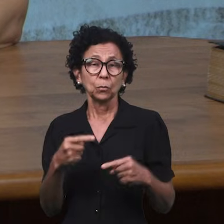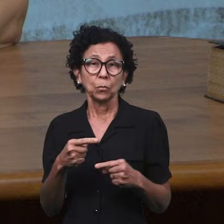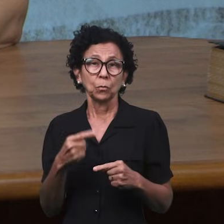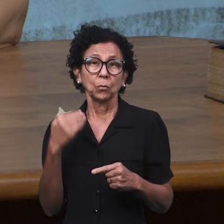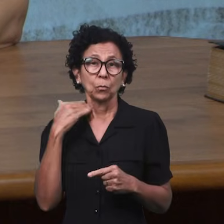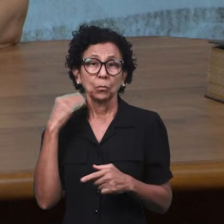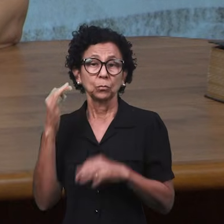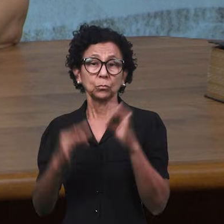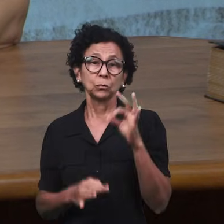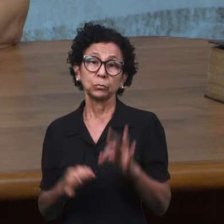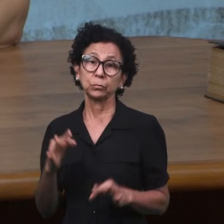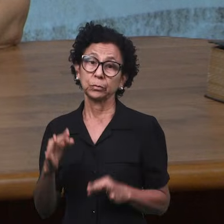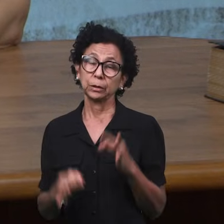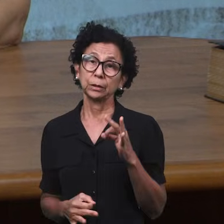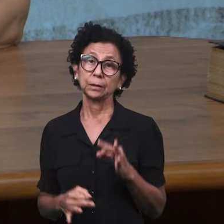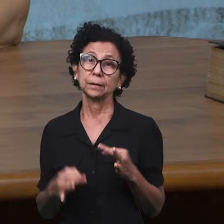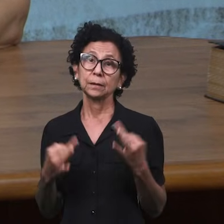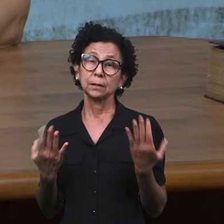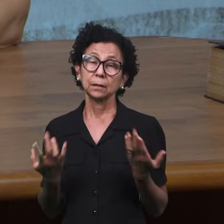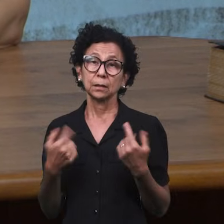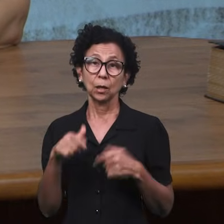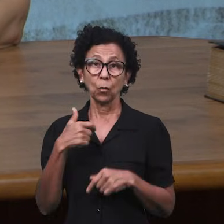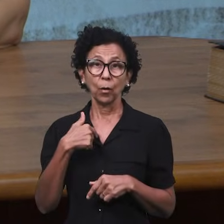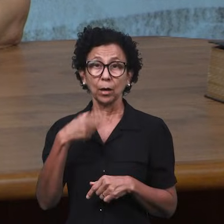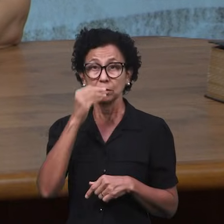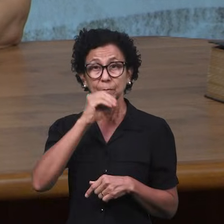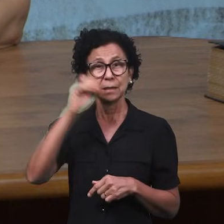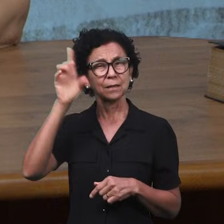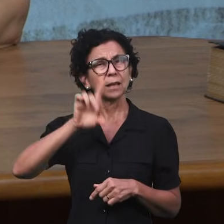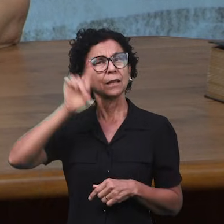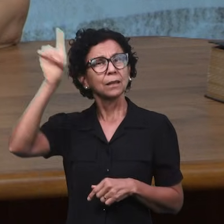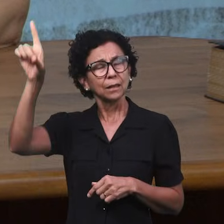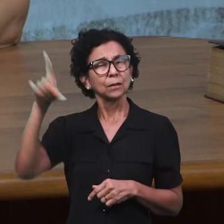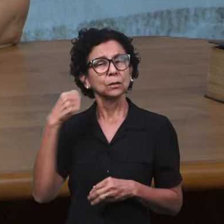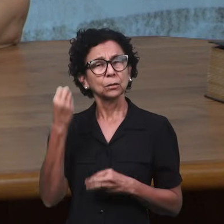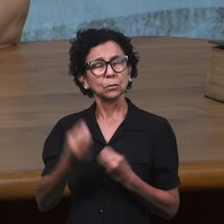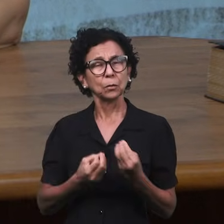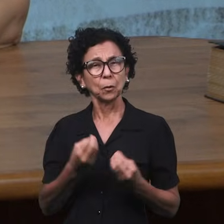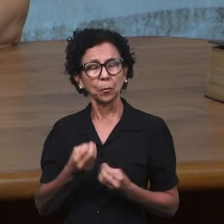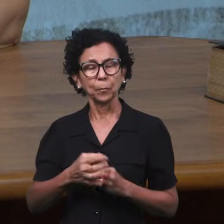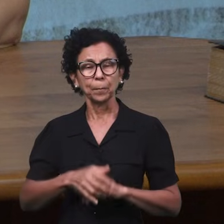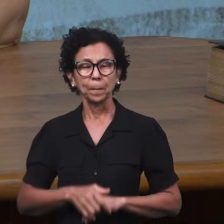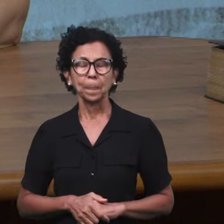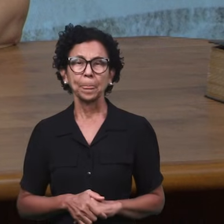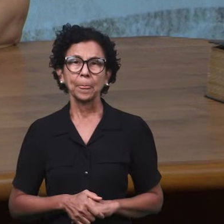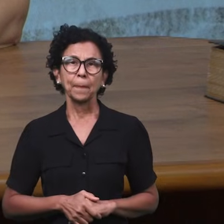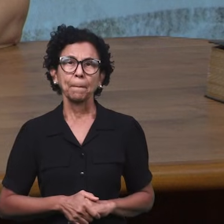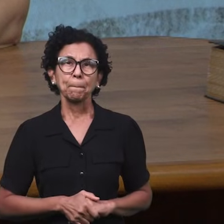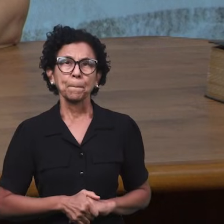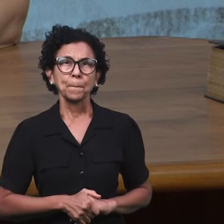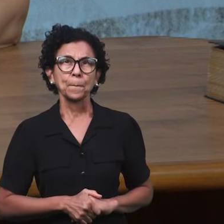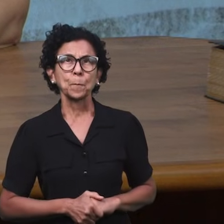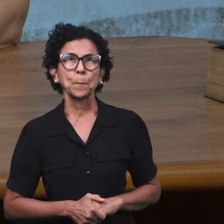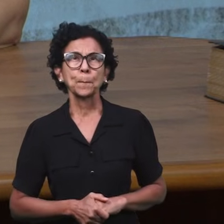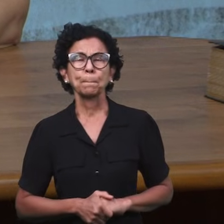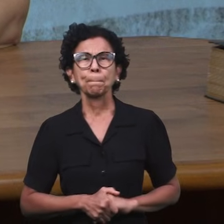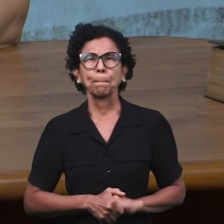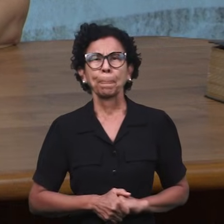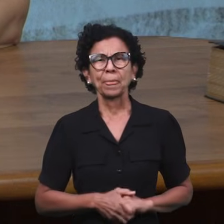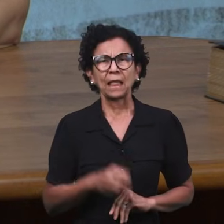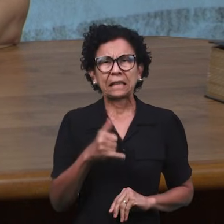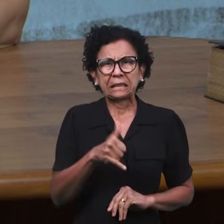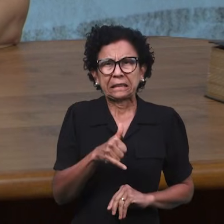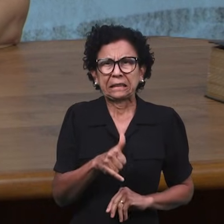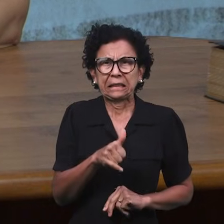assim negaria a Deus que está em cima. Se me alegrei da desgraça do que me tem ódio,